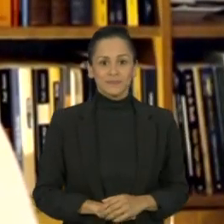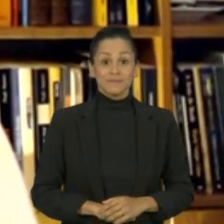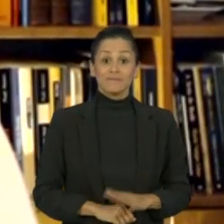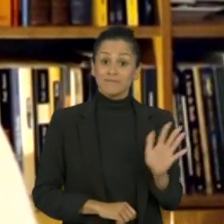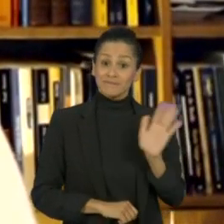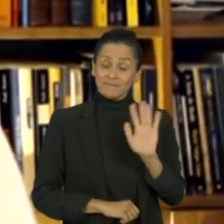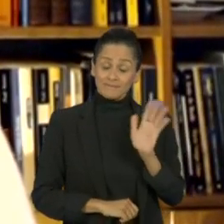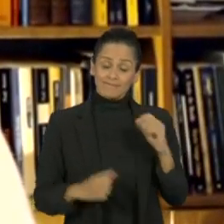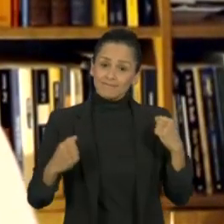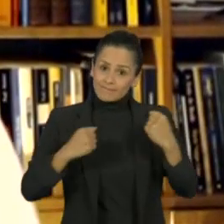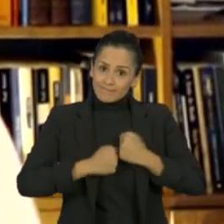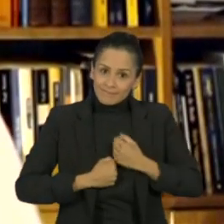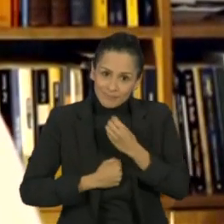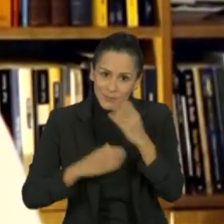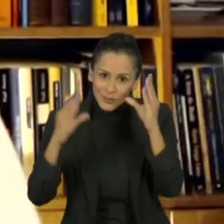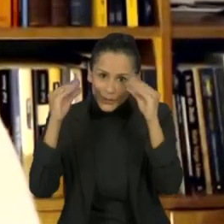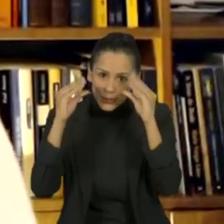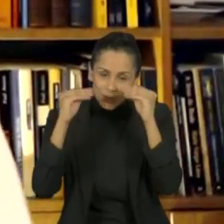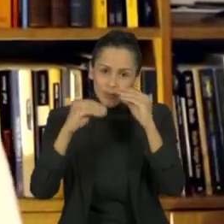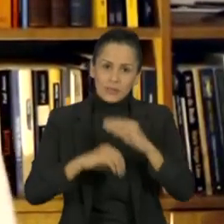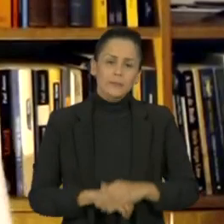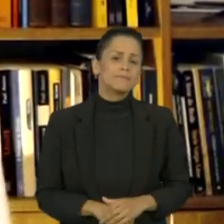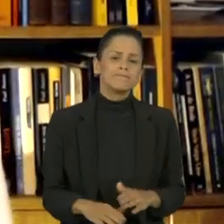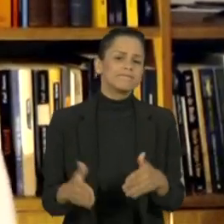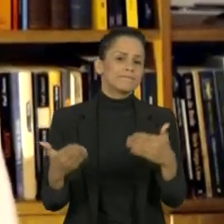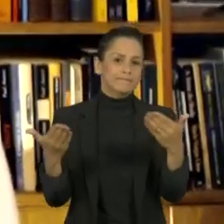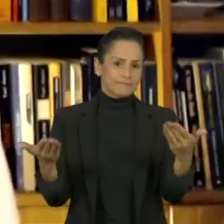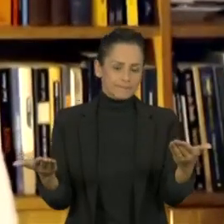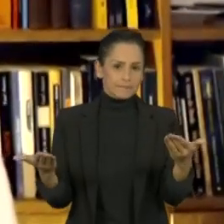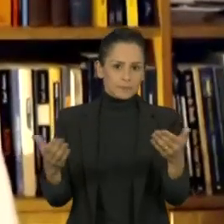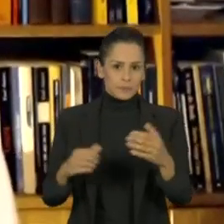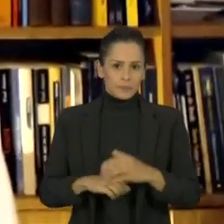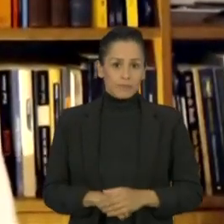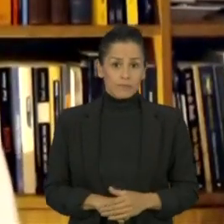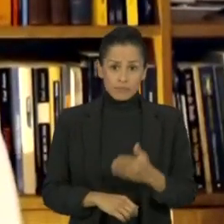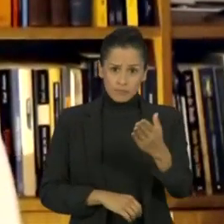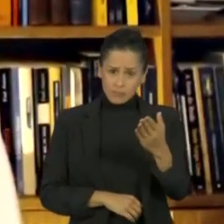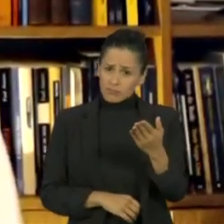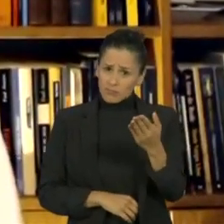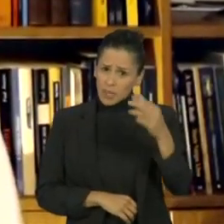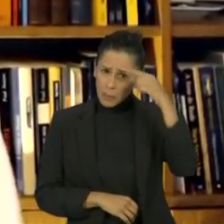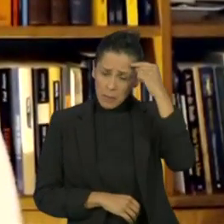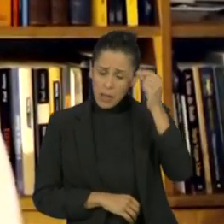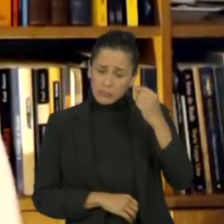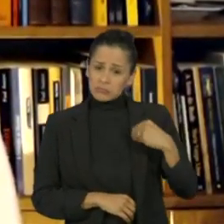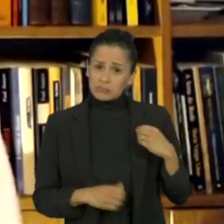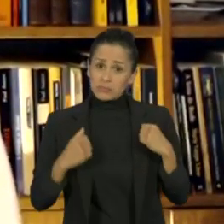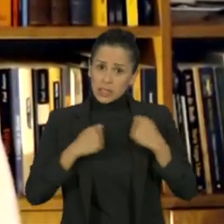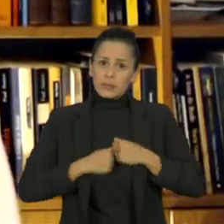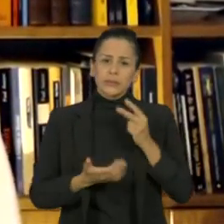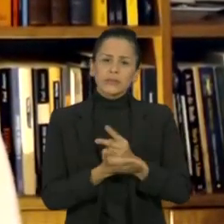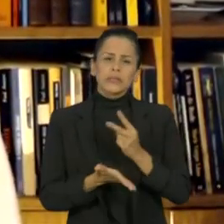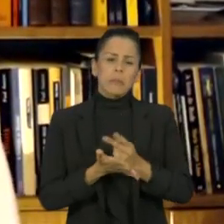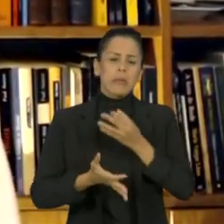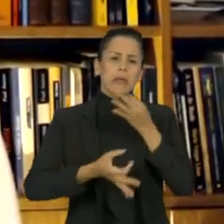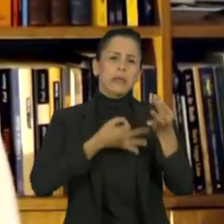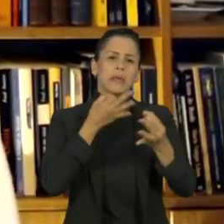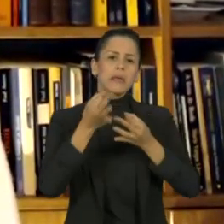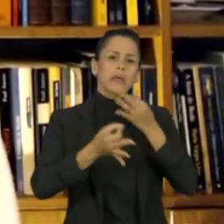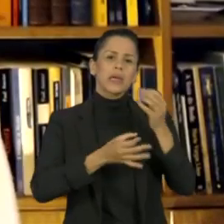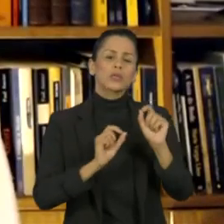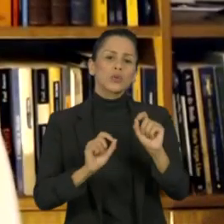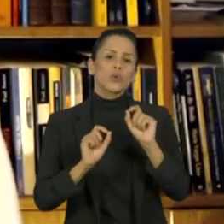Oi, ministro, boa noite. É o seguinte, o senhor sempre foi um crítico de como o presidencialismo de coalizão operava